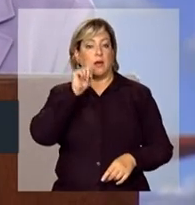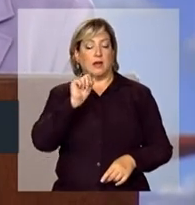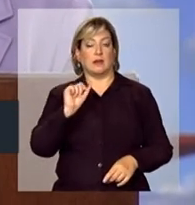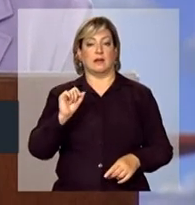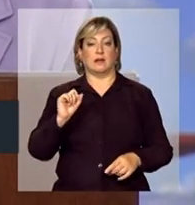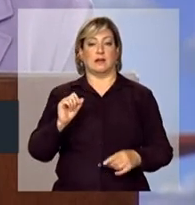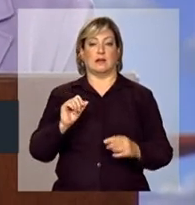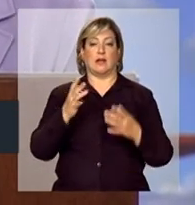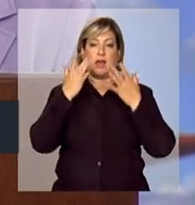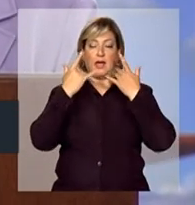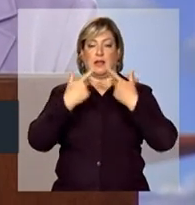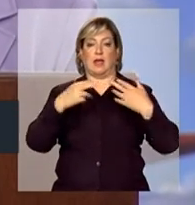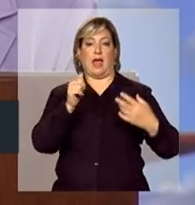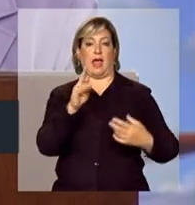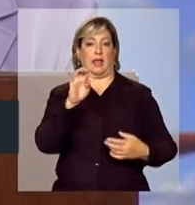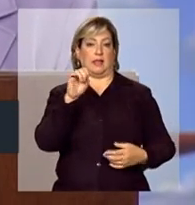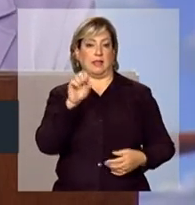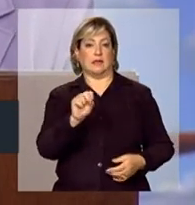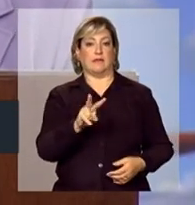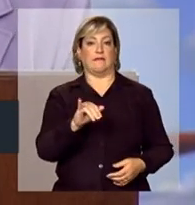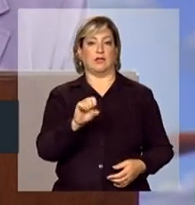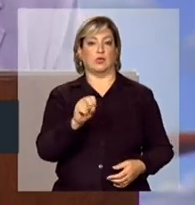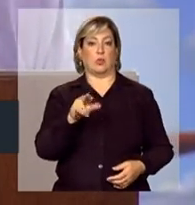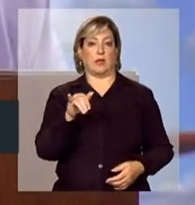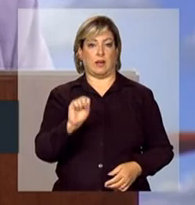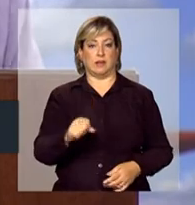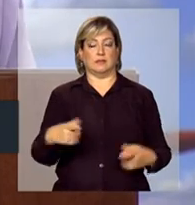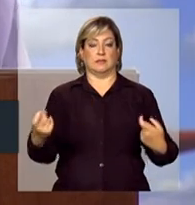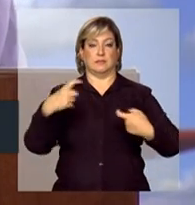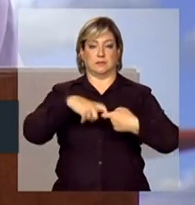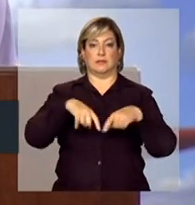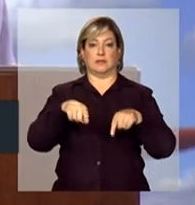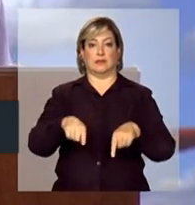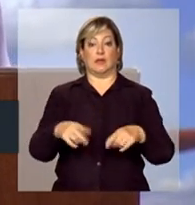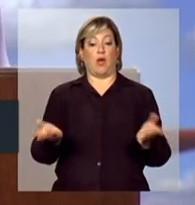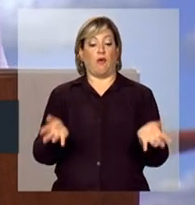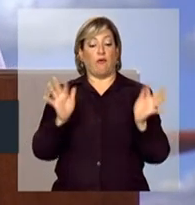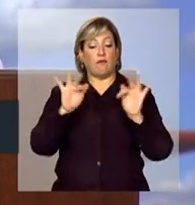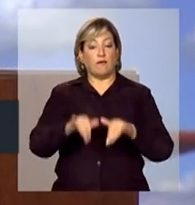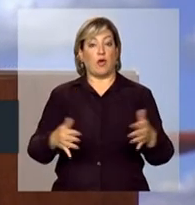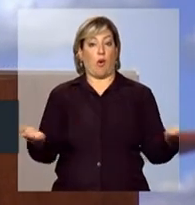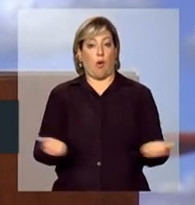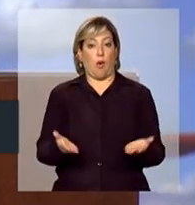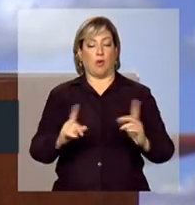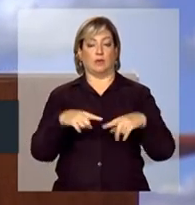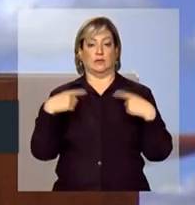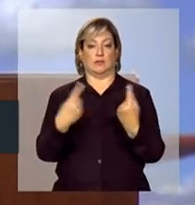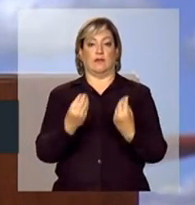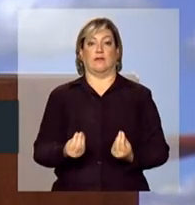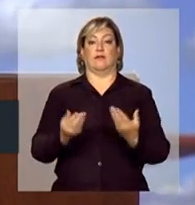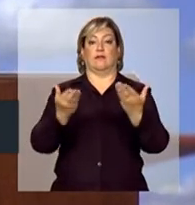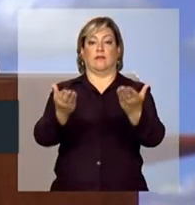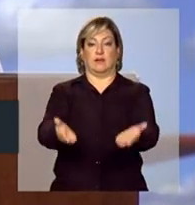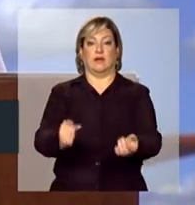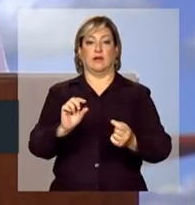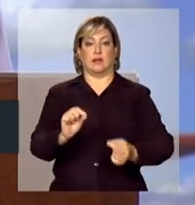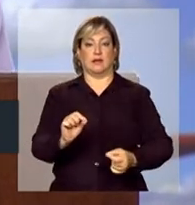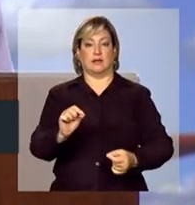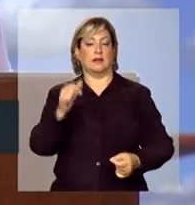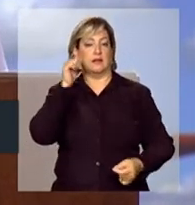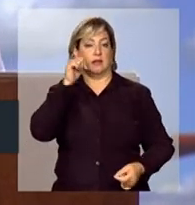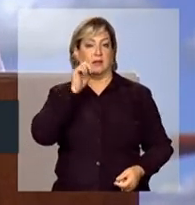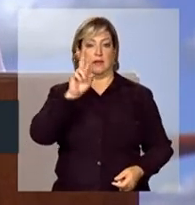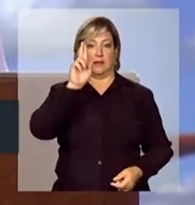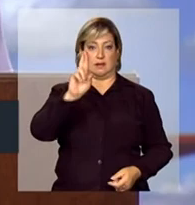parceria com a formar no final deste ato será entregue aos representantes de dez grupos